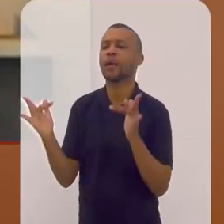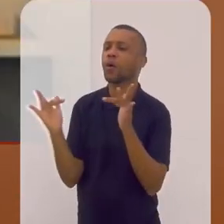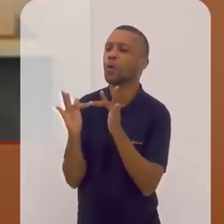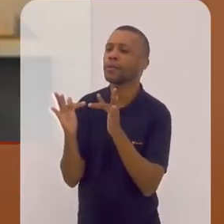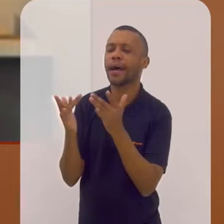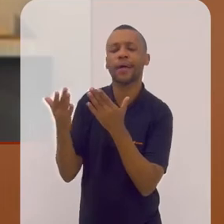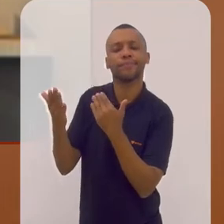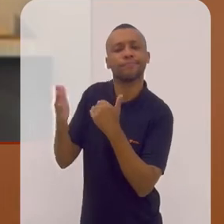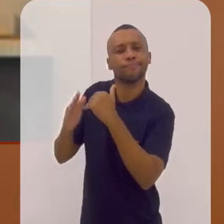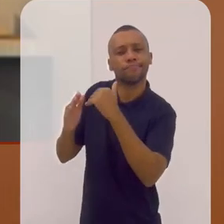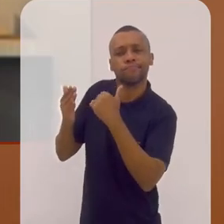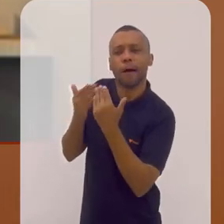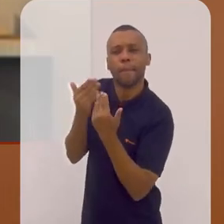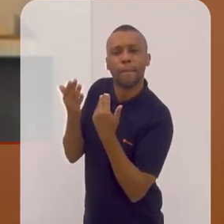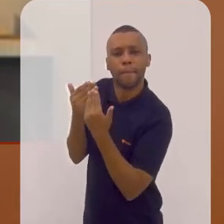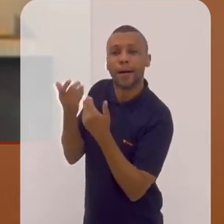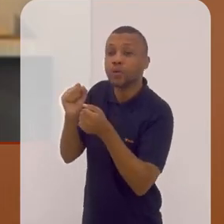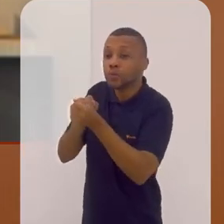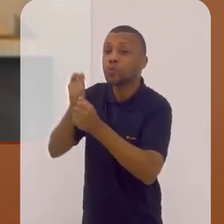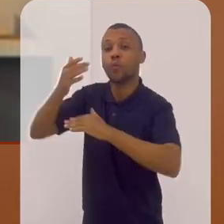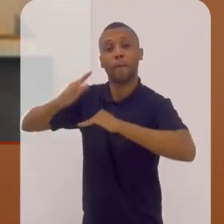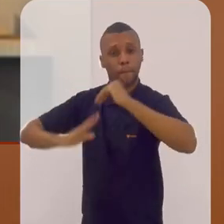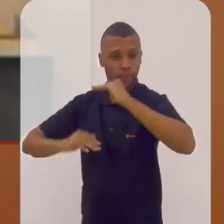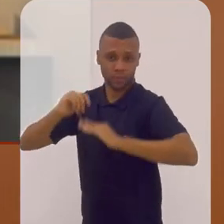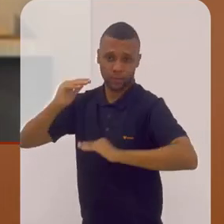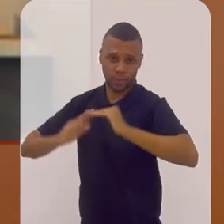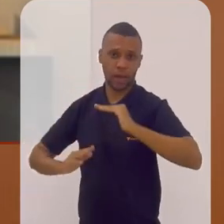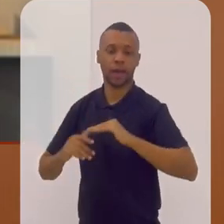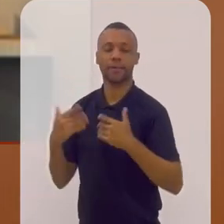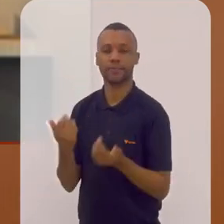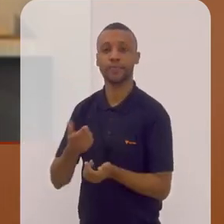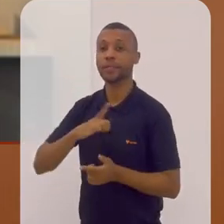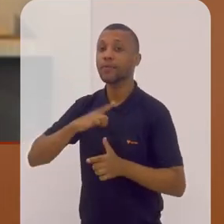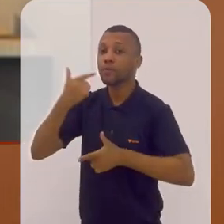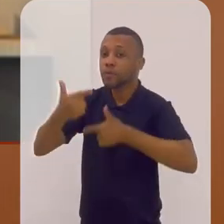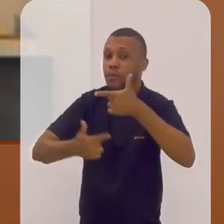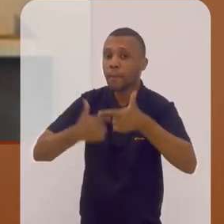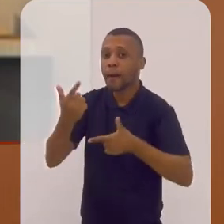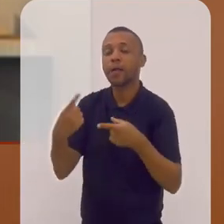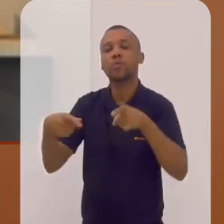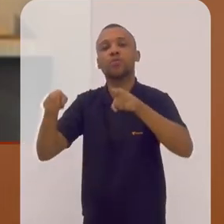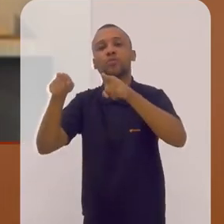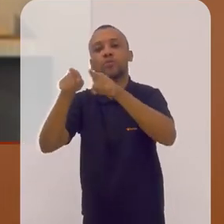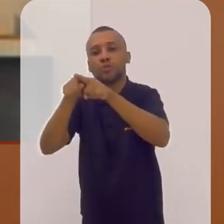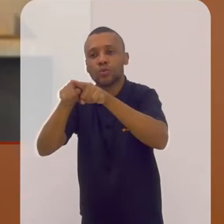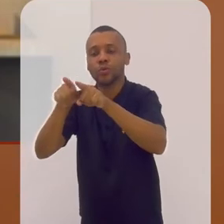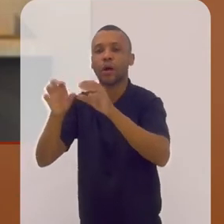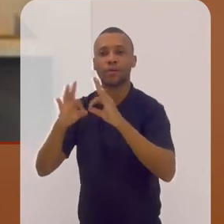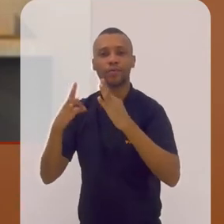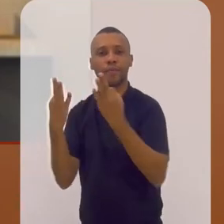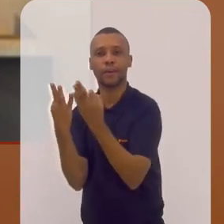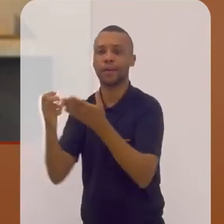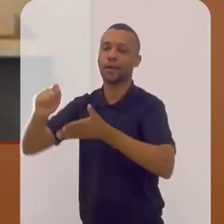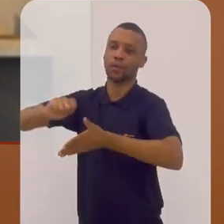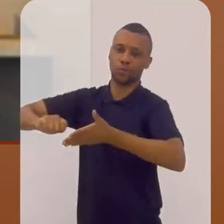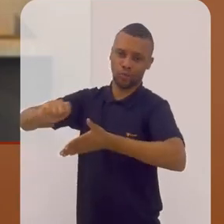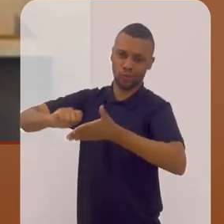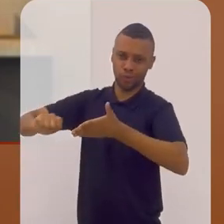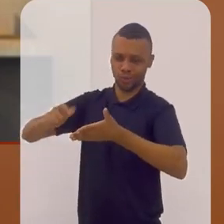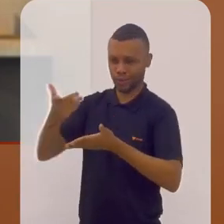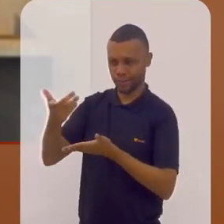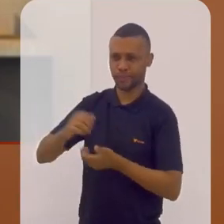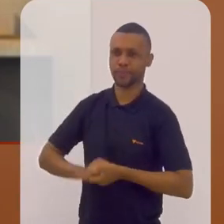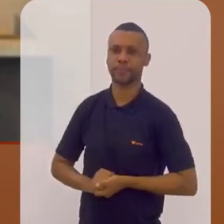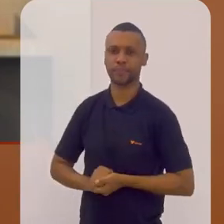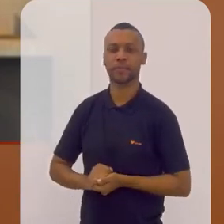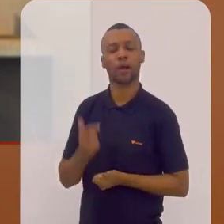sendo feitos, né, por profissionais, houve um trabalho seu como pesquisadora junto às famílias dos